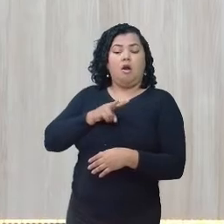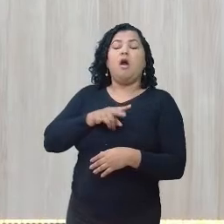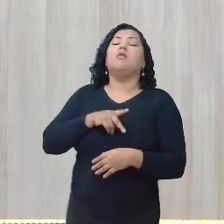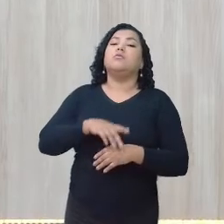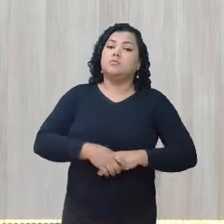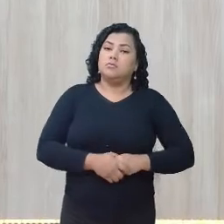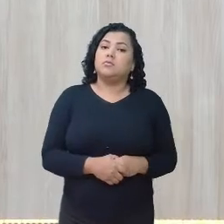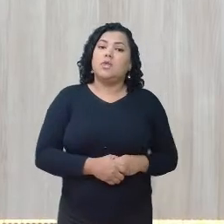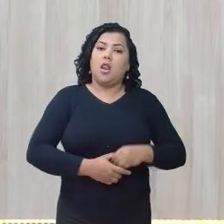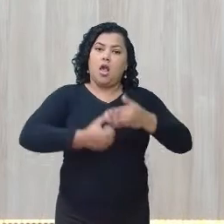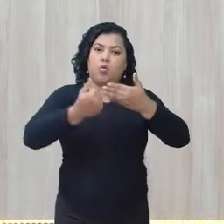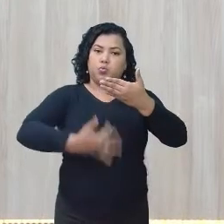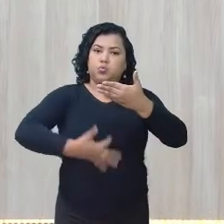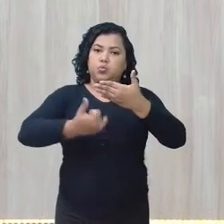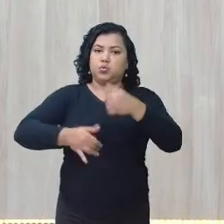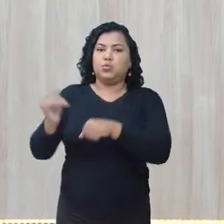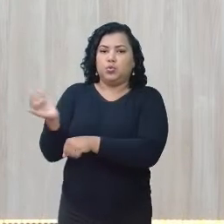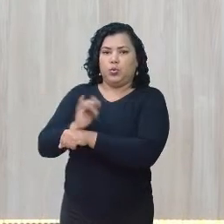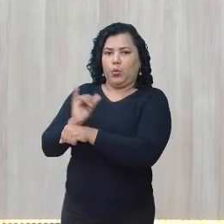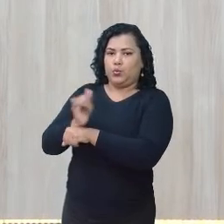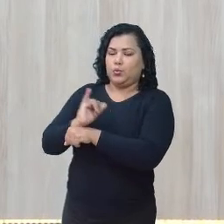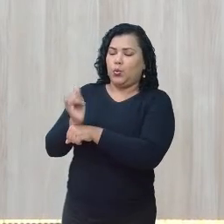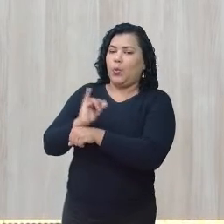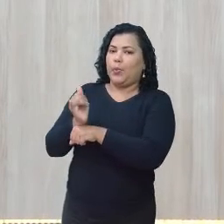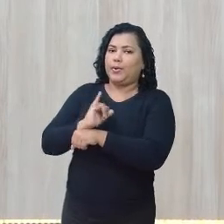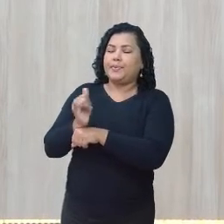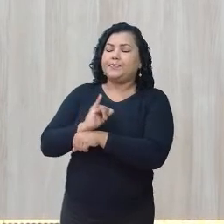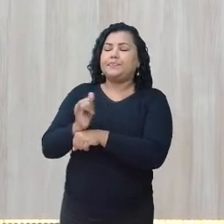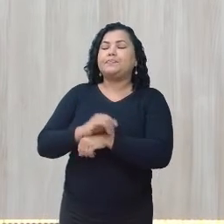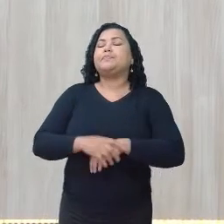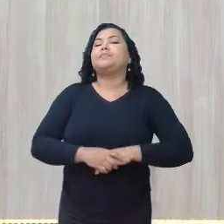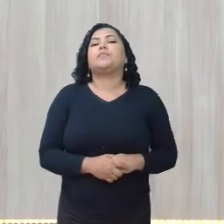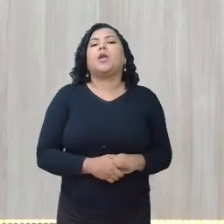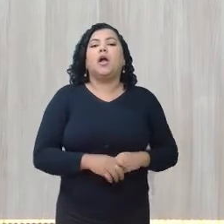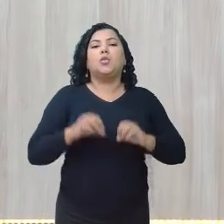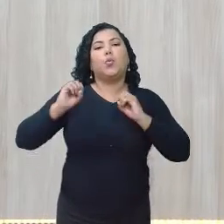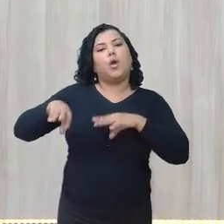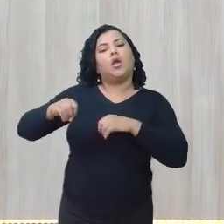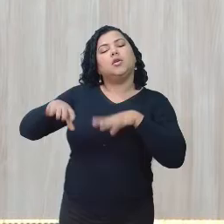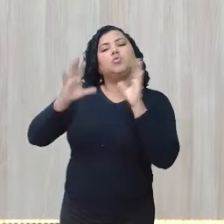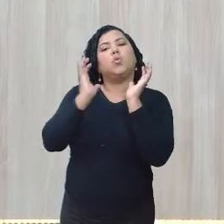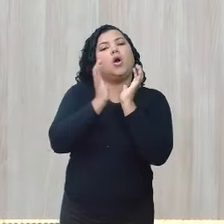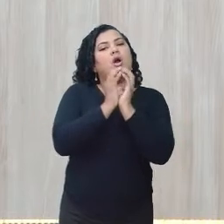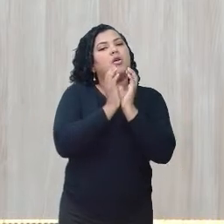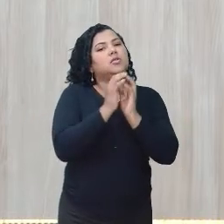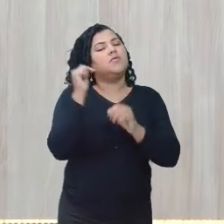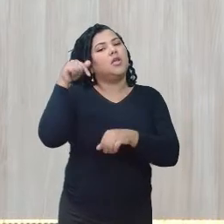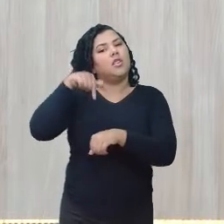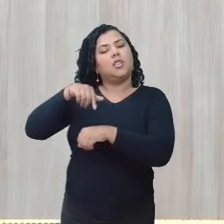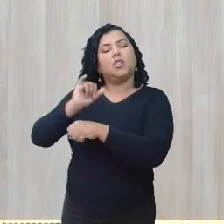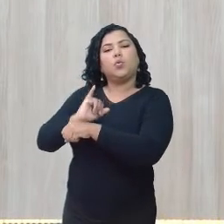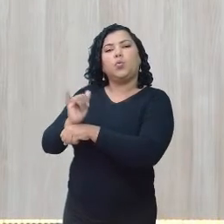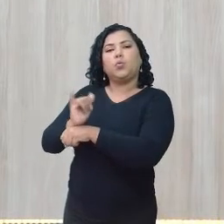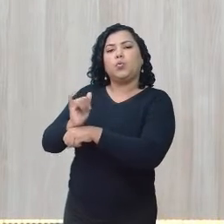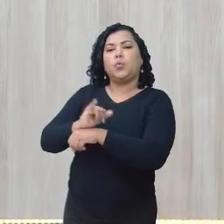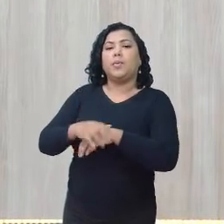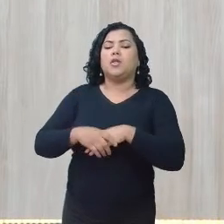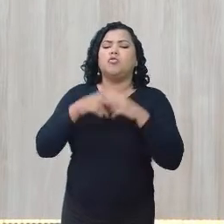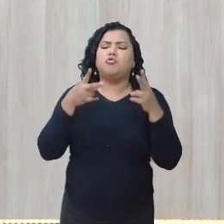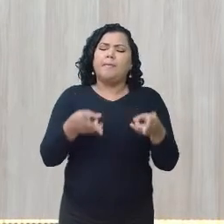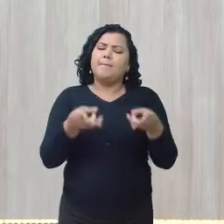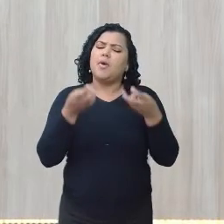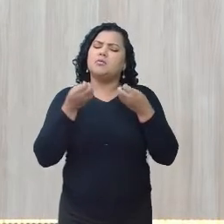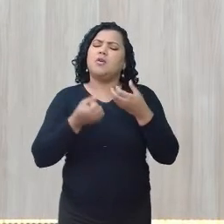lá na página, né, no perfil do Educa Recife no YouTube e vendo, né,